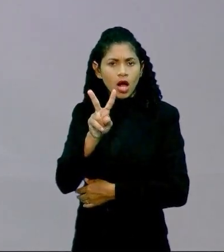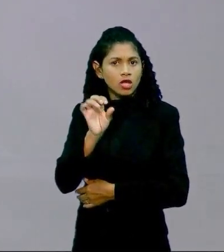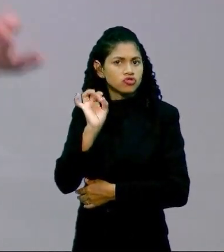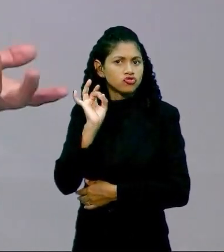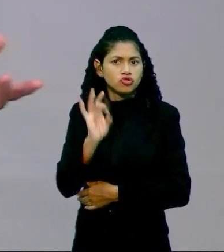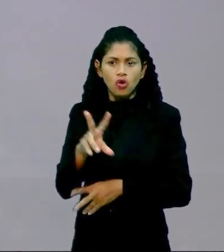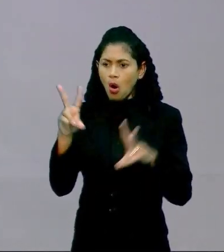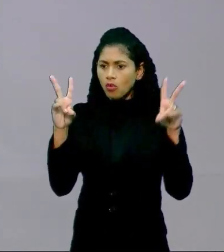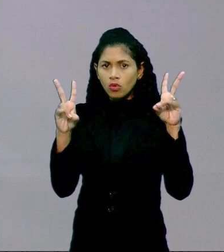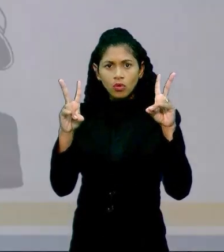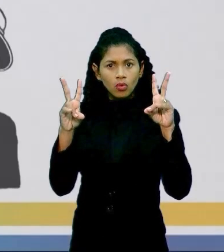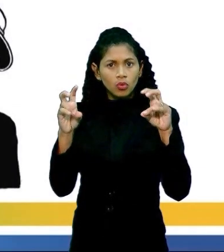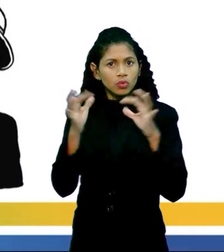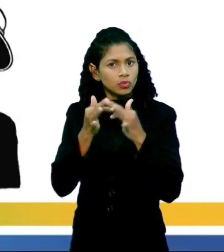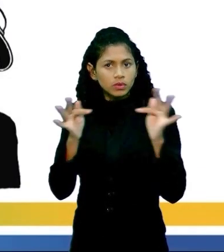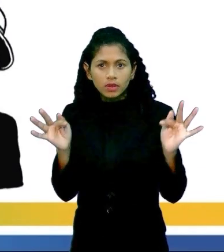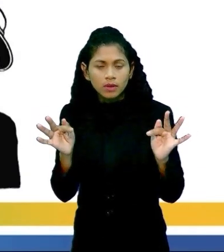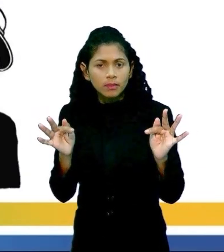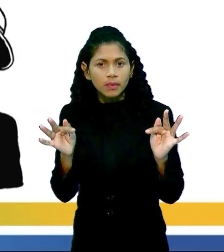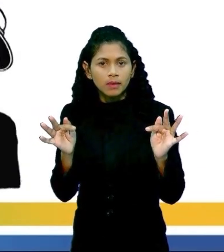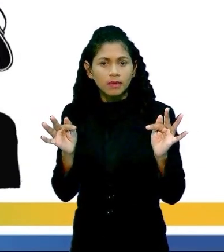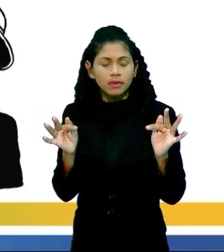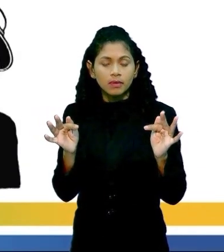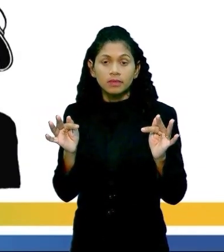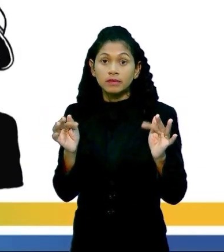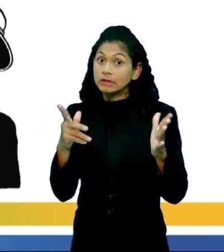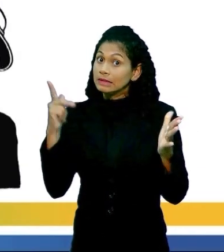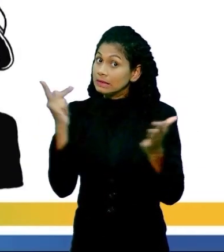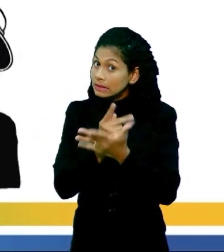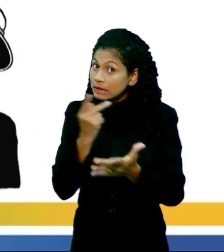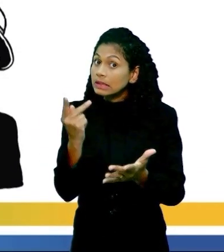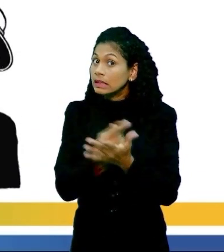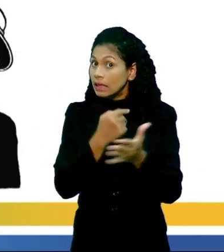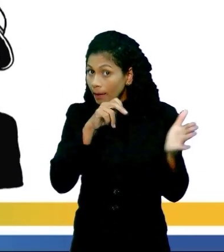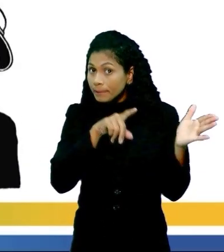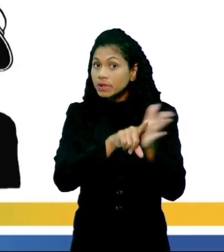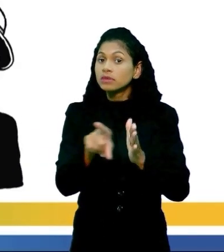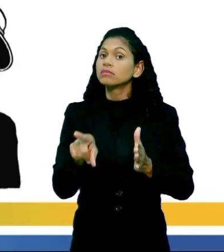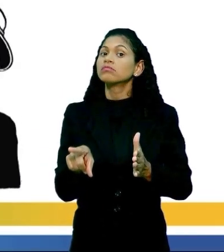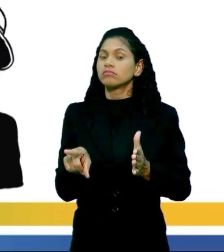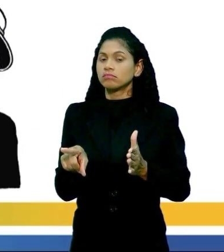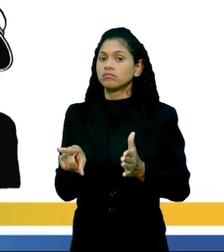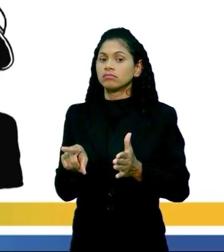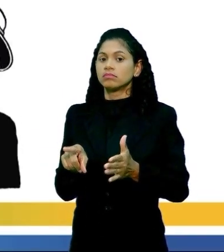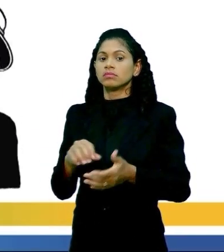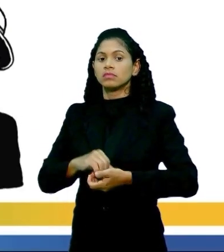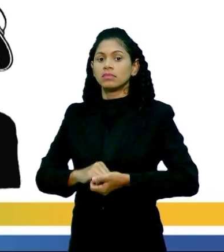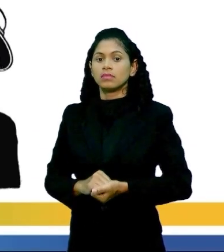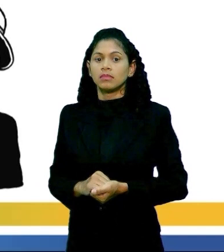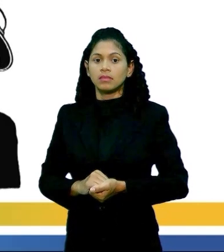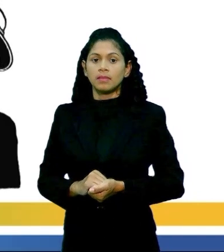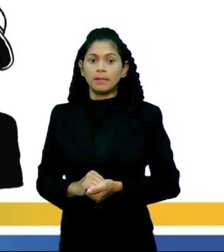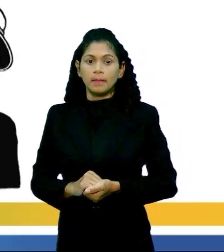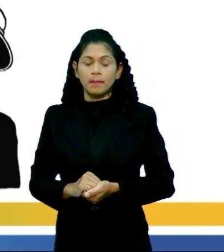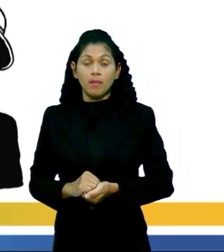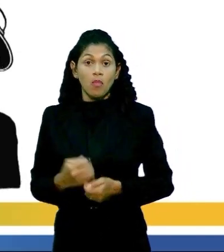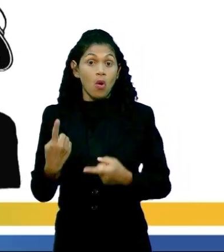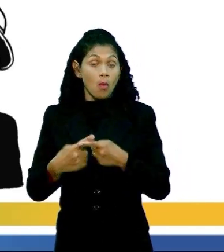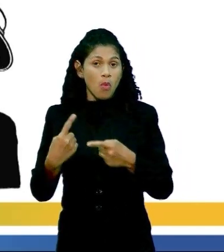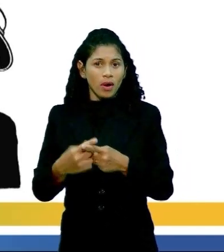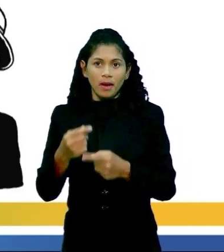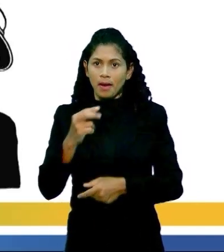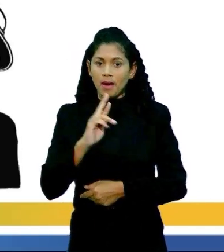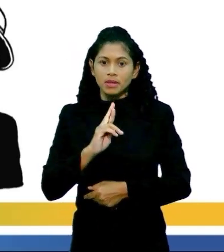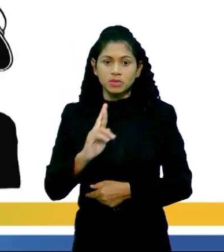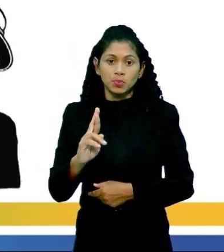temática e erra a questão, né? Porque poderia ser a resposta, agradecer as pessoas que não fumam. Mas não é esse o intuito da